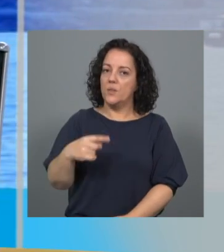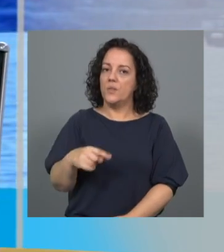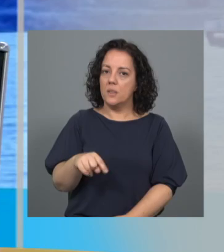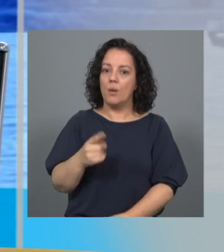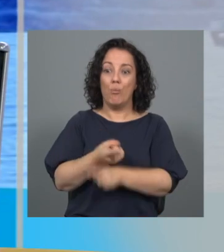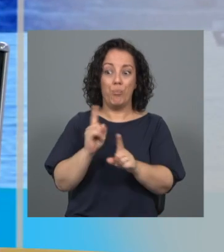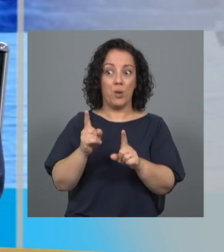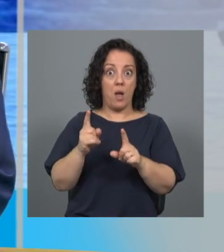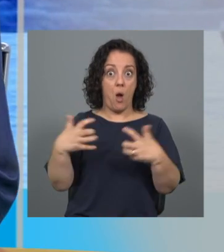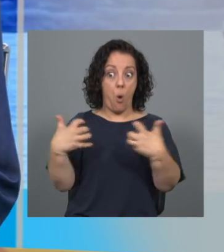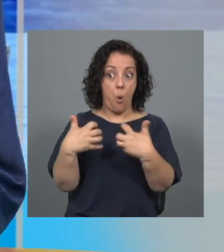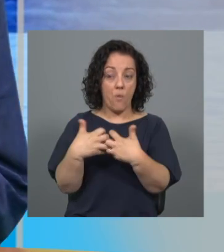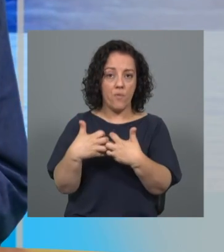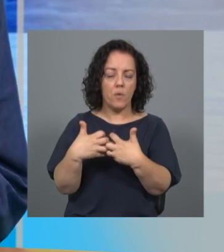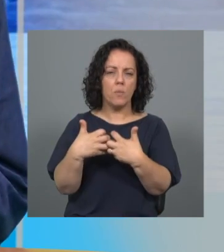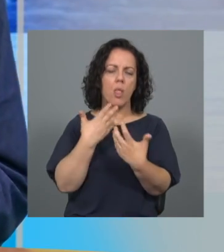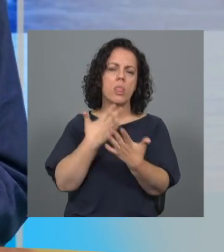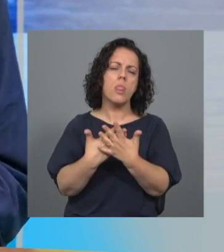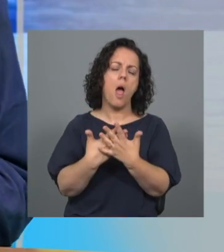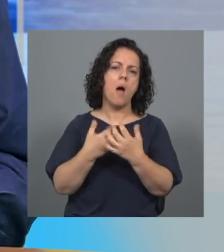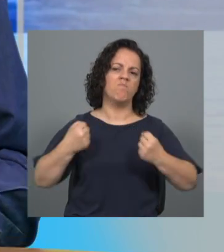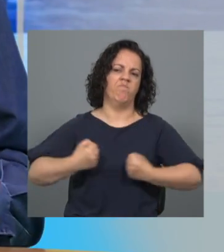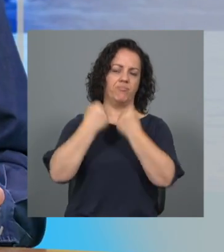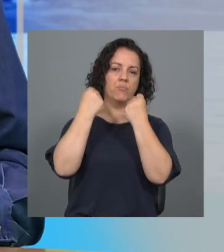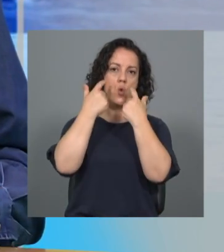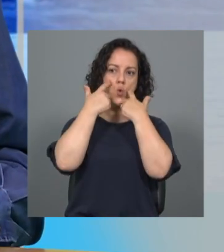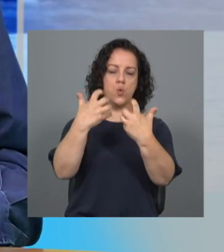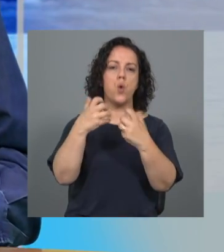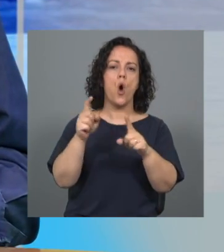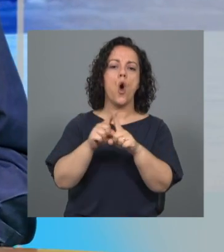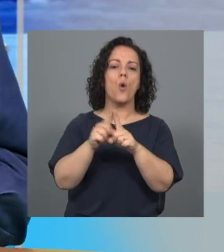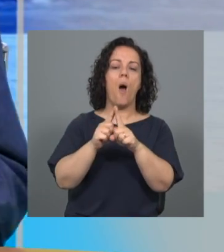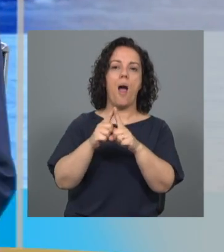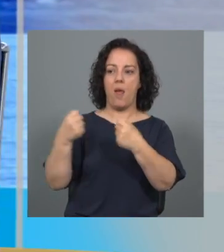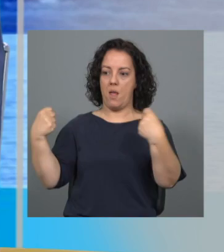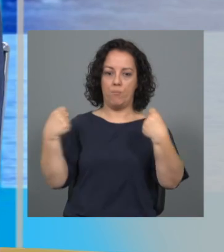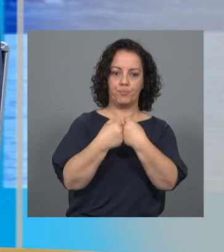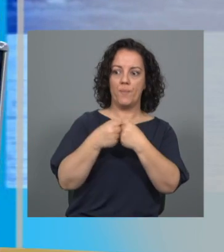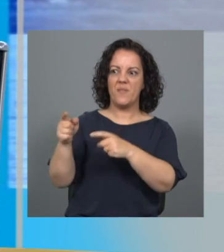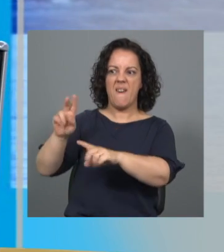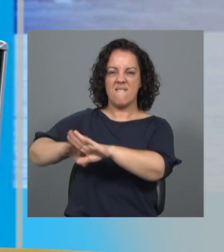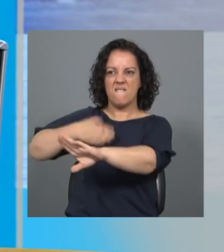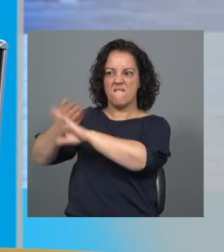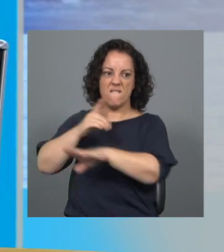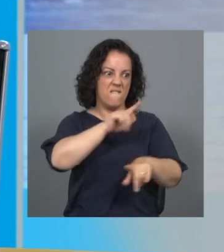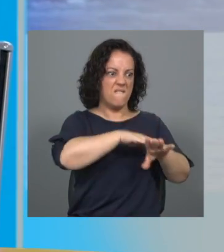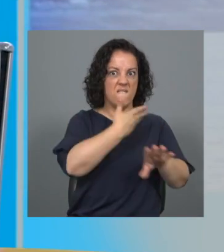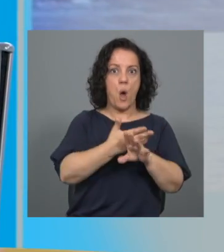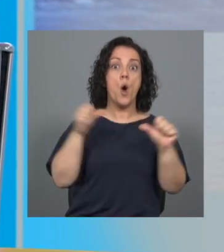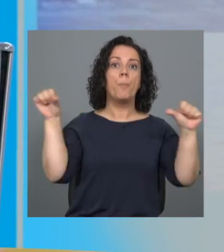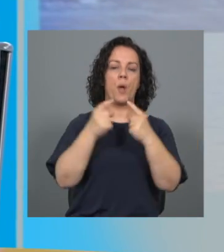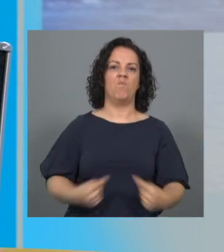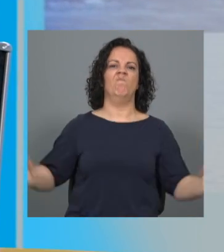de conflito tendem a fazer sobressair as fações mais extremistas de ambos os lados. Enquanto isso não acontecer, não se